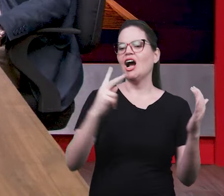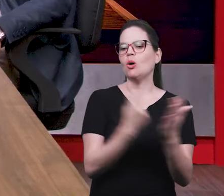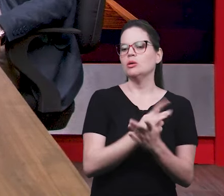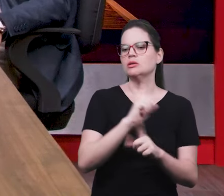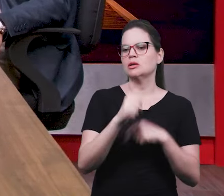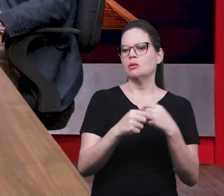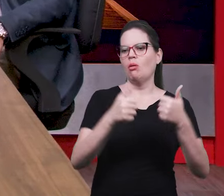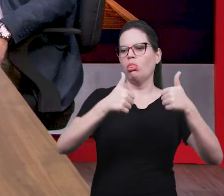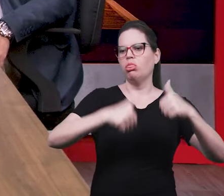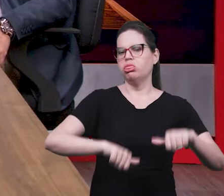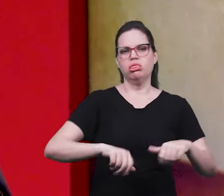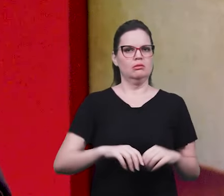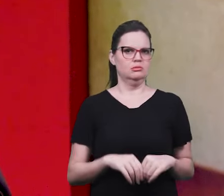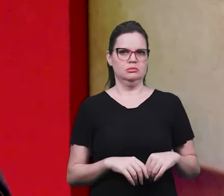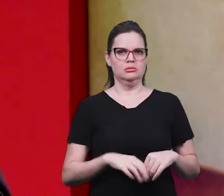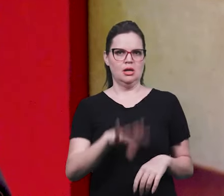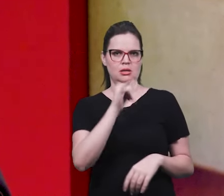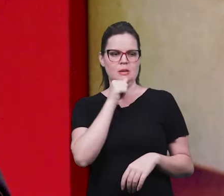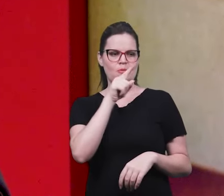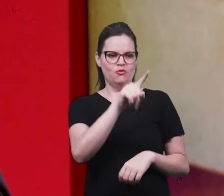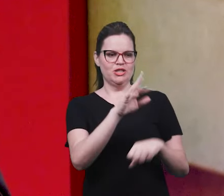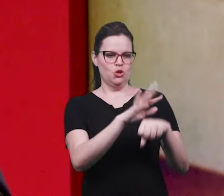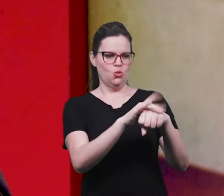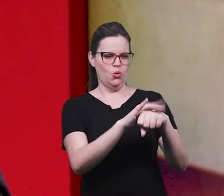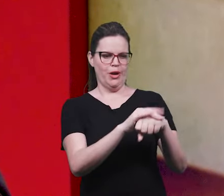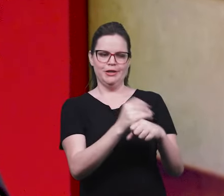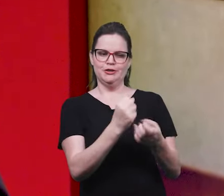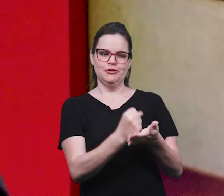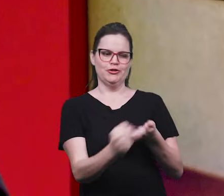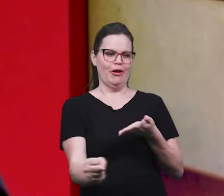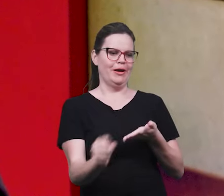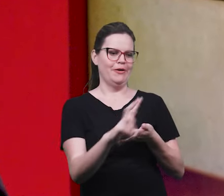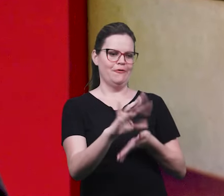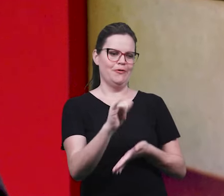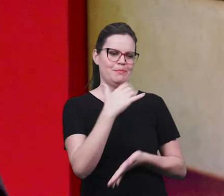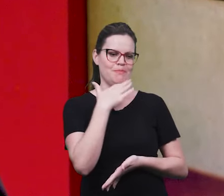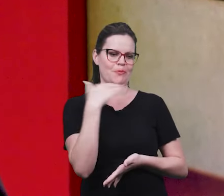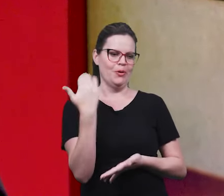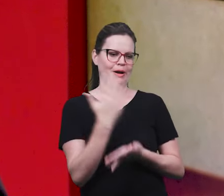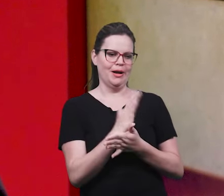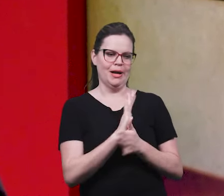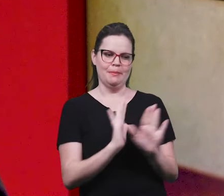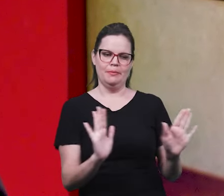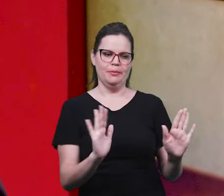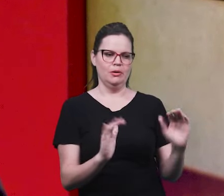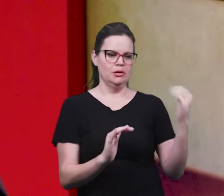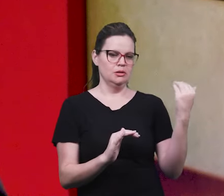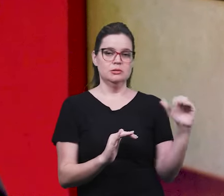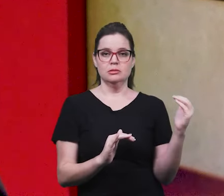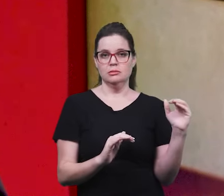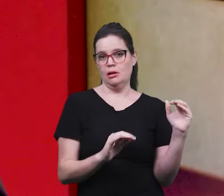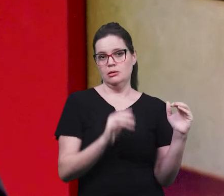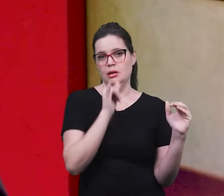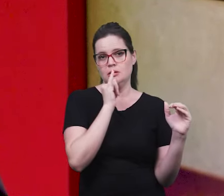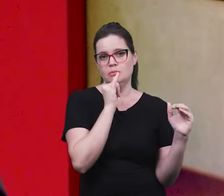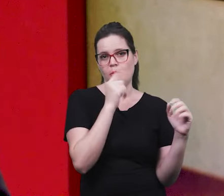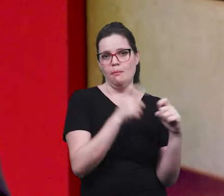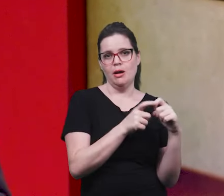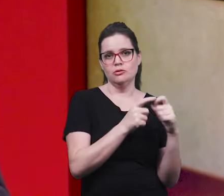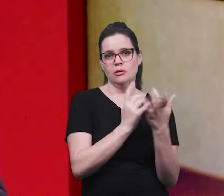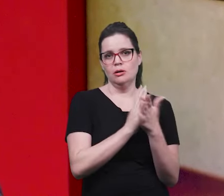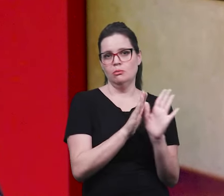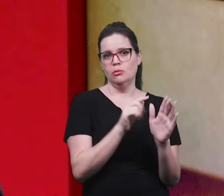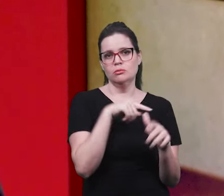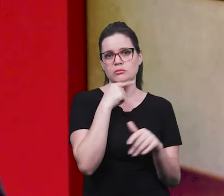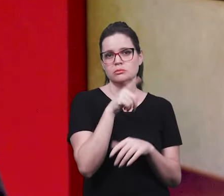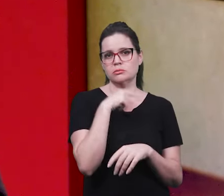Irmãos que estavam doentes lá, falaram: não tem mais jeito, não. Encerrou a parte da medicina. Tá certo, encerrou mesmo. A parte que o homem